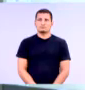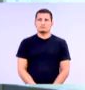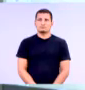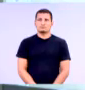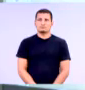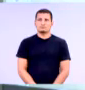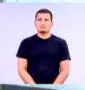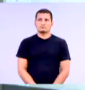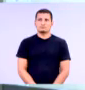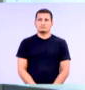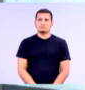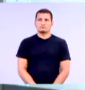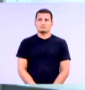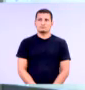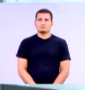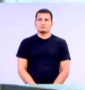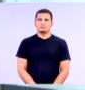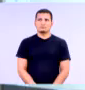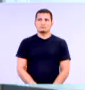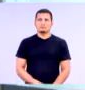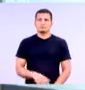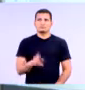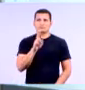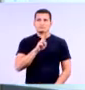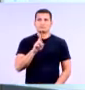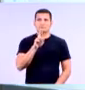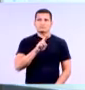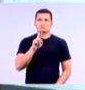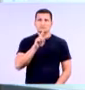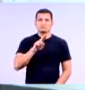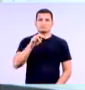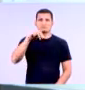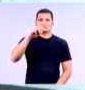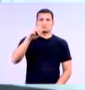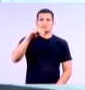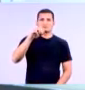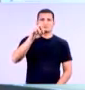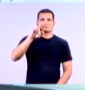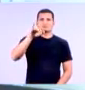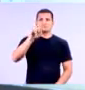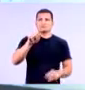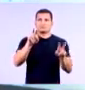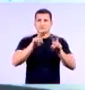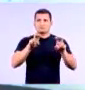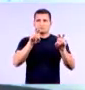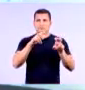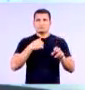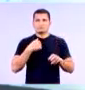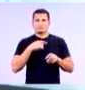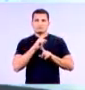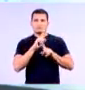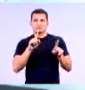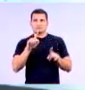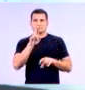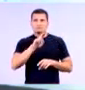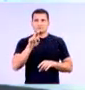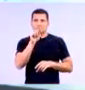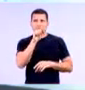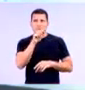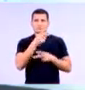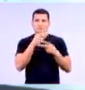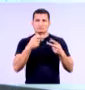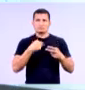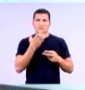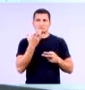memória. E fica usando a memória lá no computador. Em um determinado momento, eu não estou usando mais esse objeto, eu quero tirar da